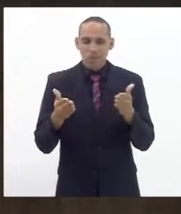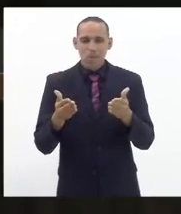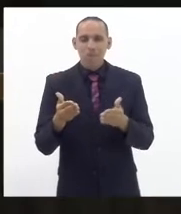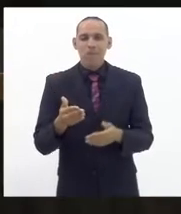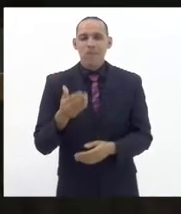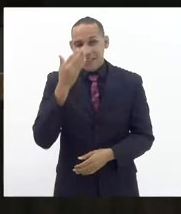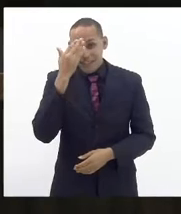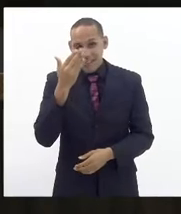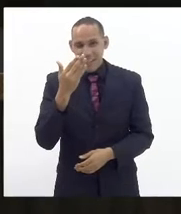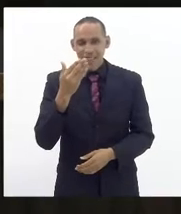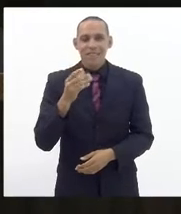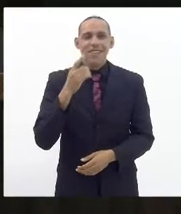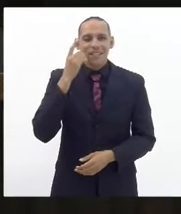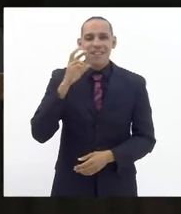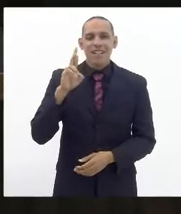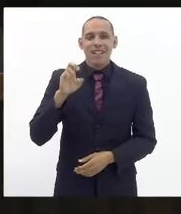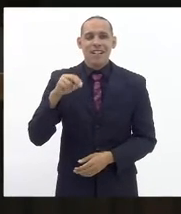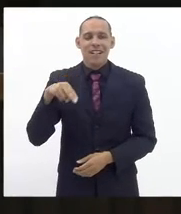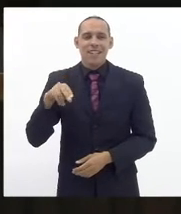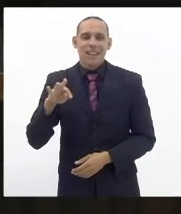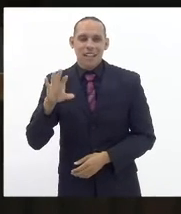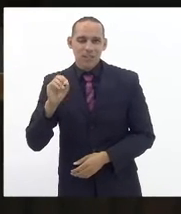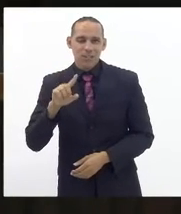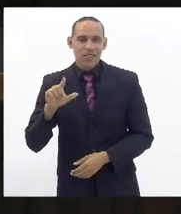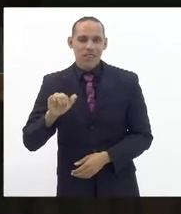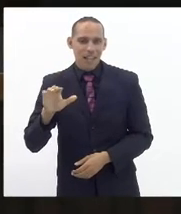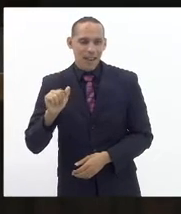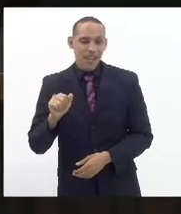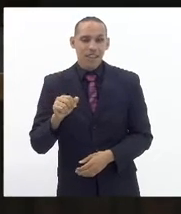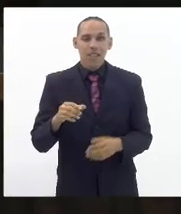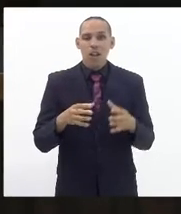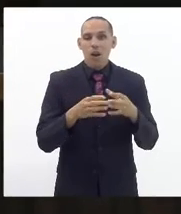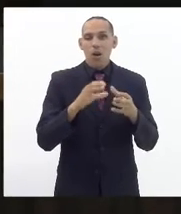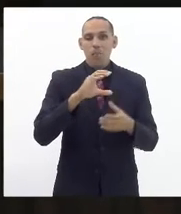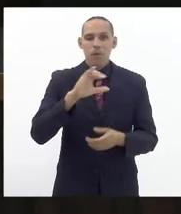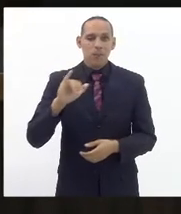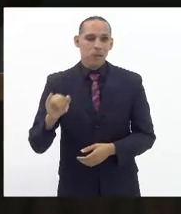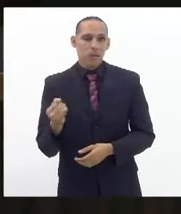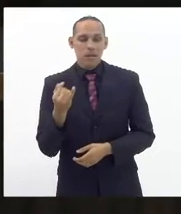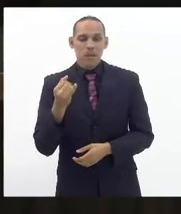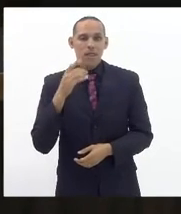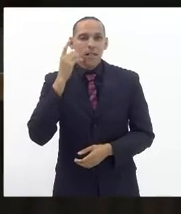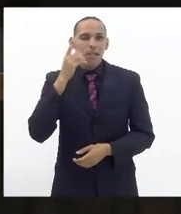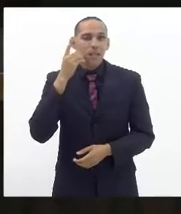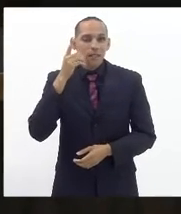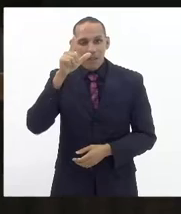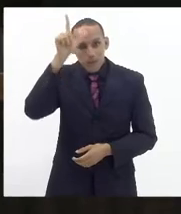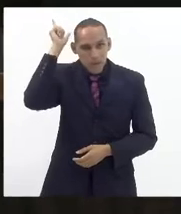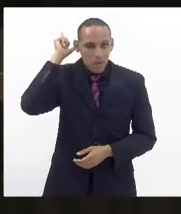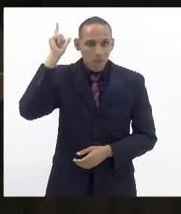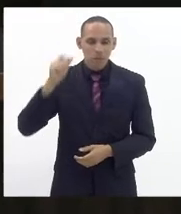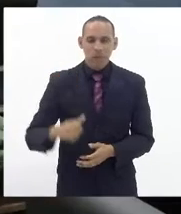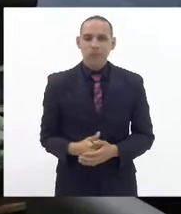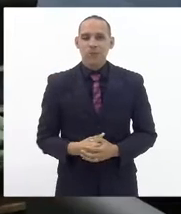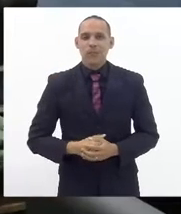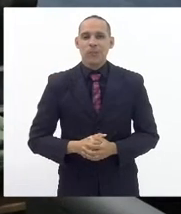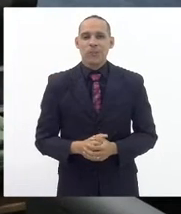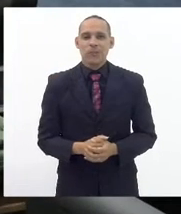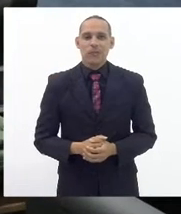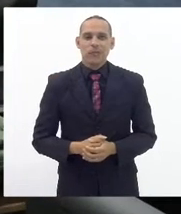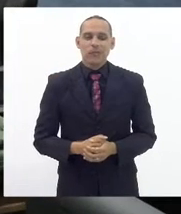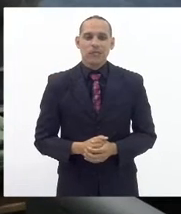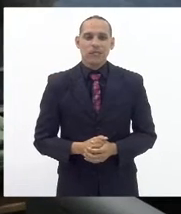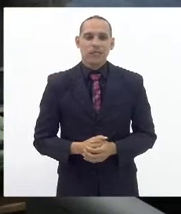Obrigado. Deputado Renato Zaca. Pela Comissão de Constituição e Justiça, deputado Luiz Paulo.